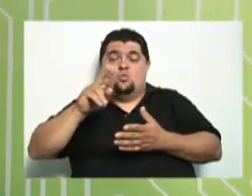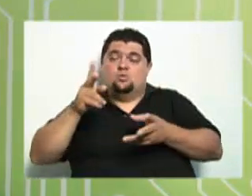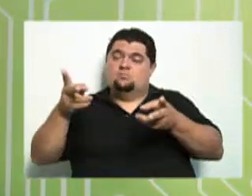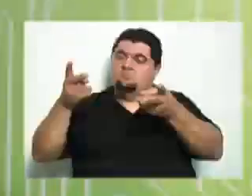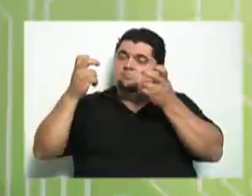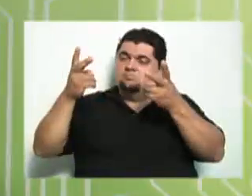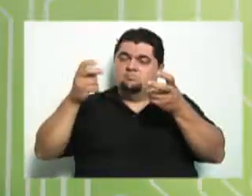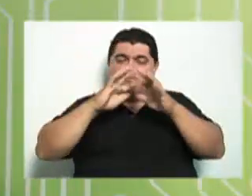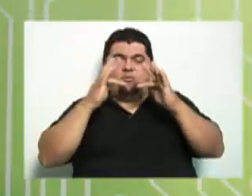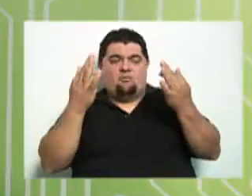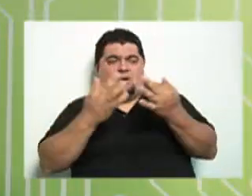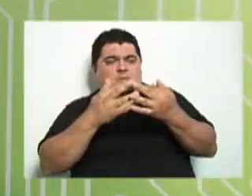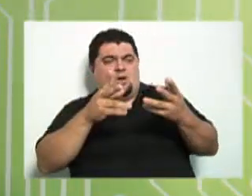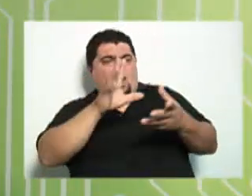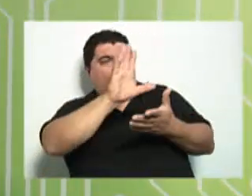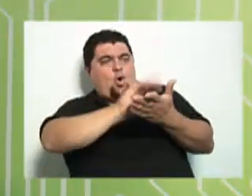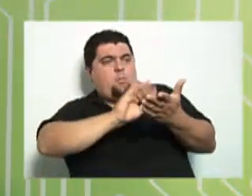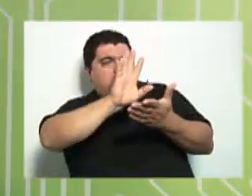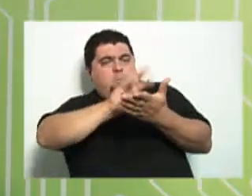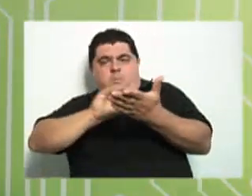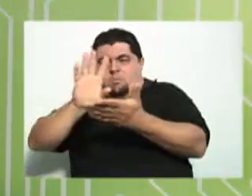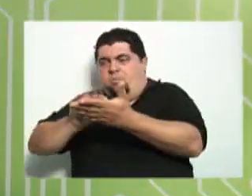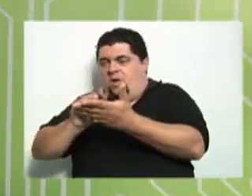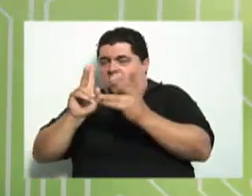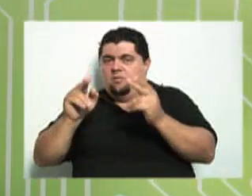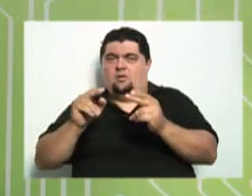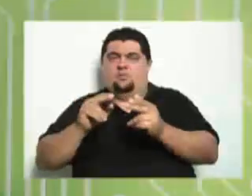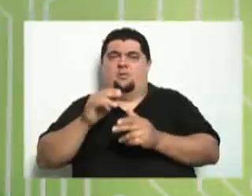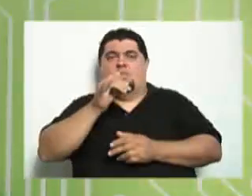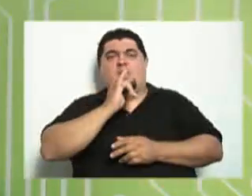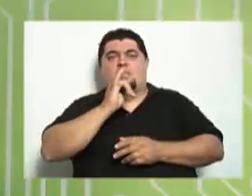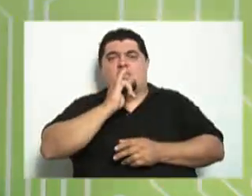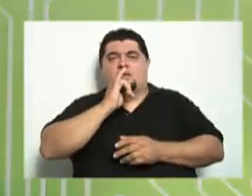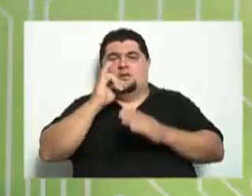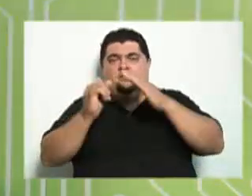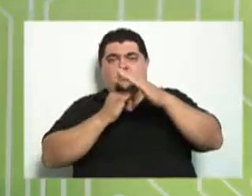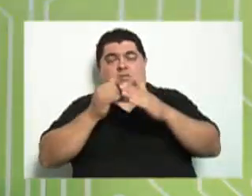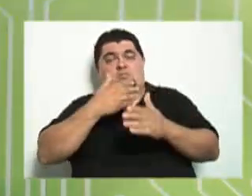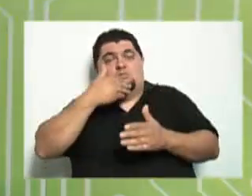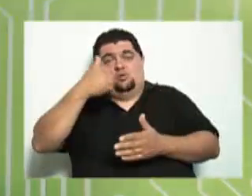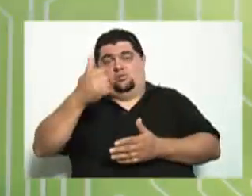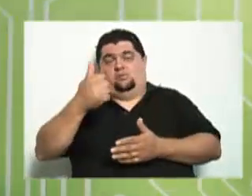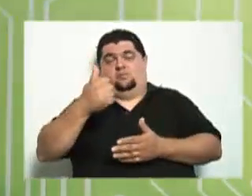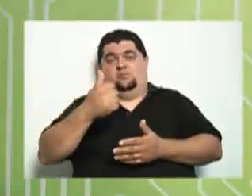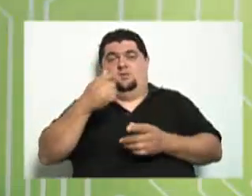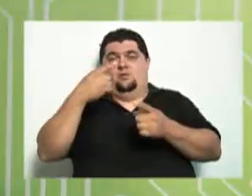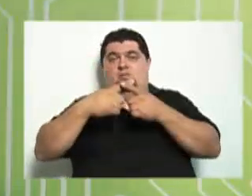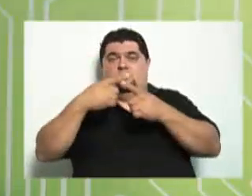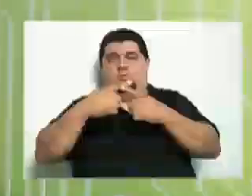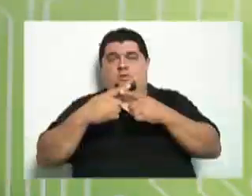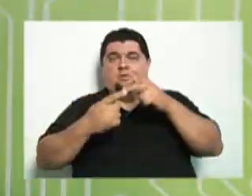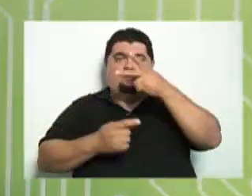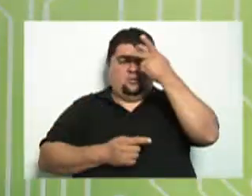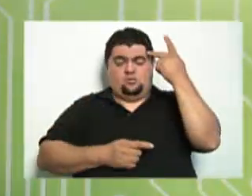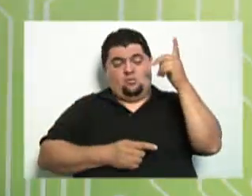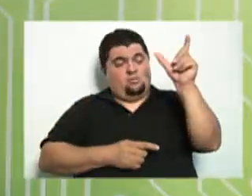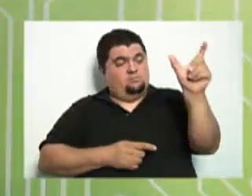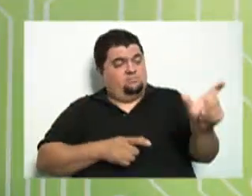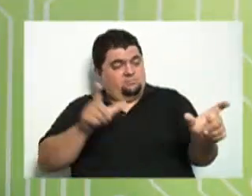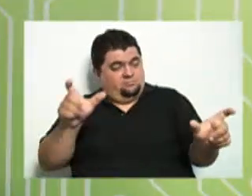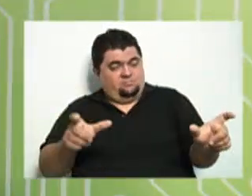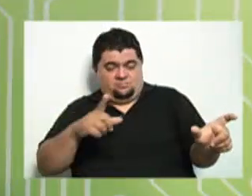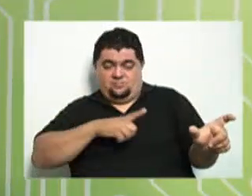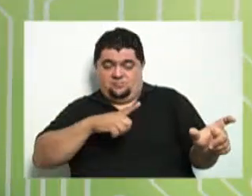nossas famílias no nosso prática de vida. Esse é um exemplo de instituição positiva. É positivo que as pessoas na sua família